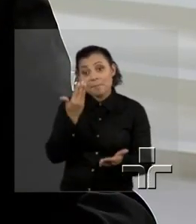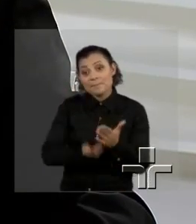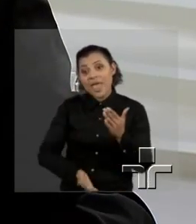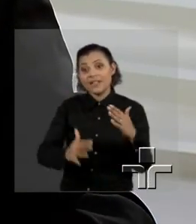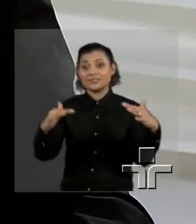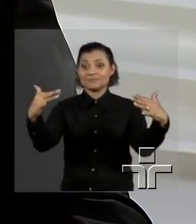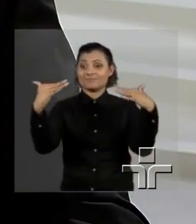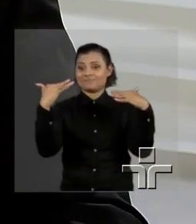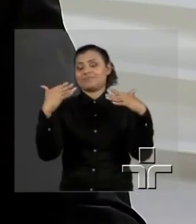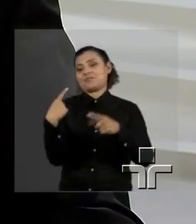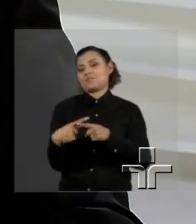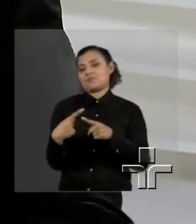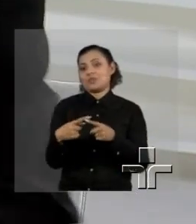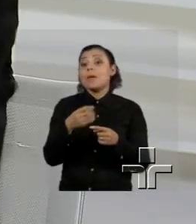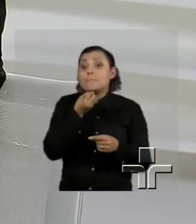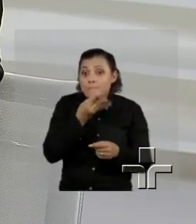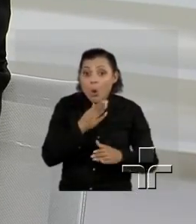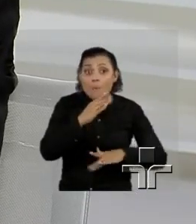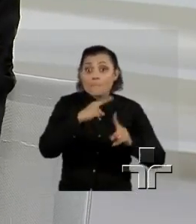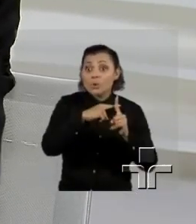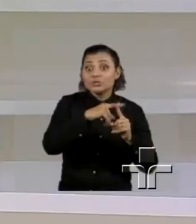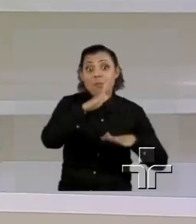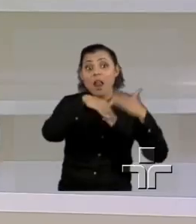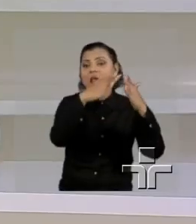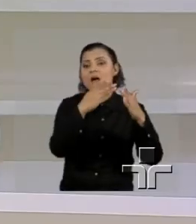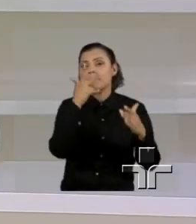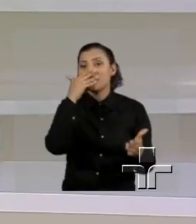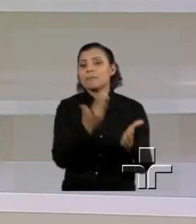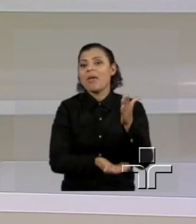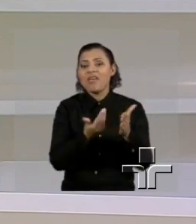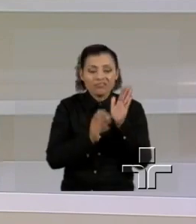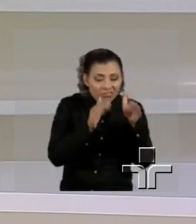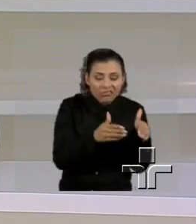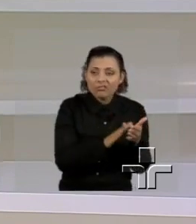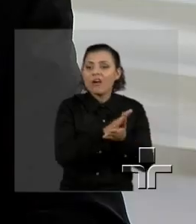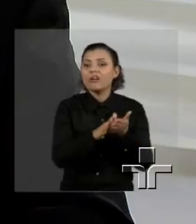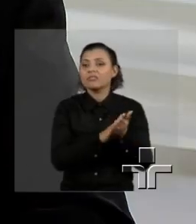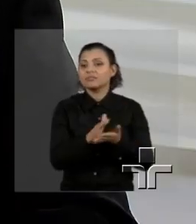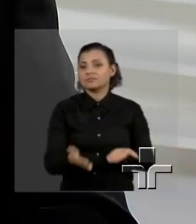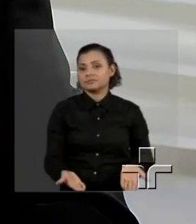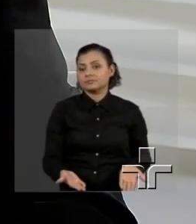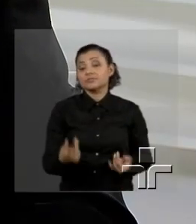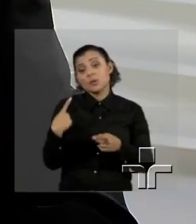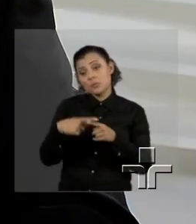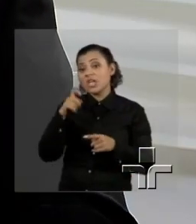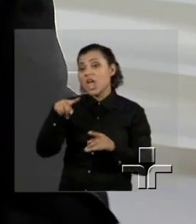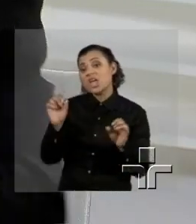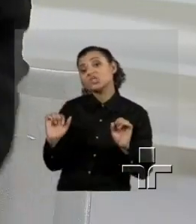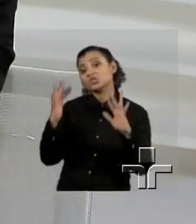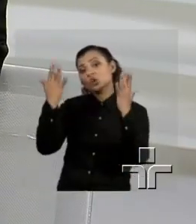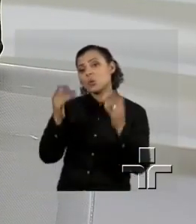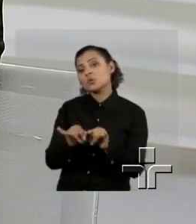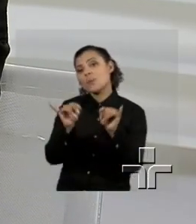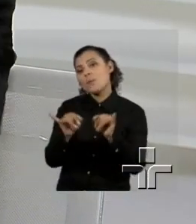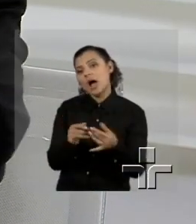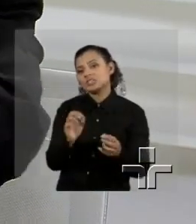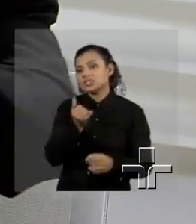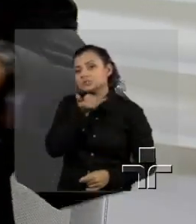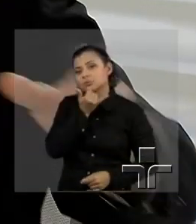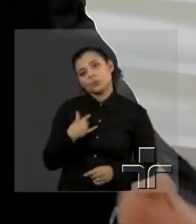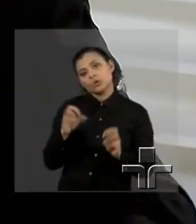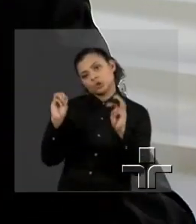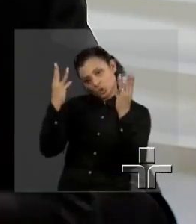falo e faz um escândalo. Eu diria que não precisa nem de 4 linhas, muitas vezes apenas uma. Só. Ou no Brasil não tem fome,